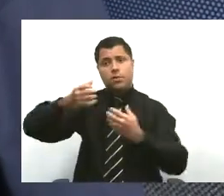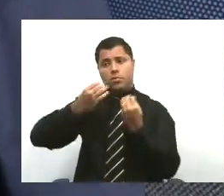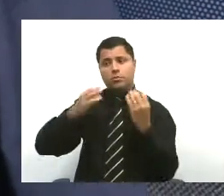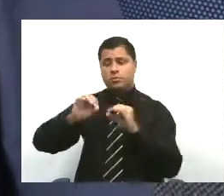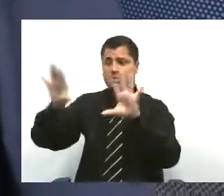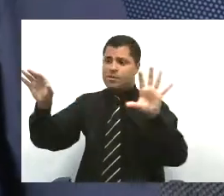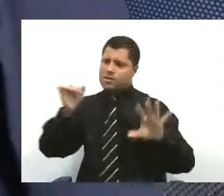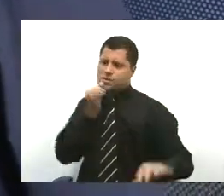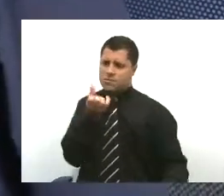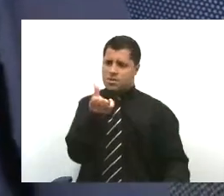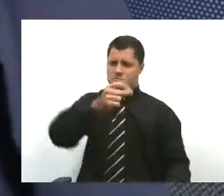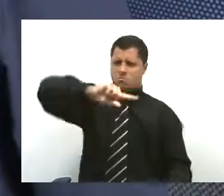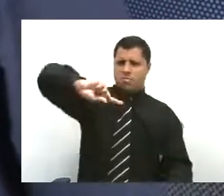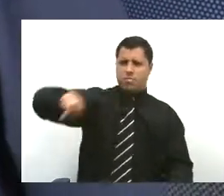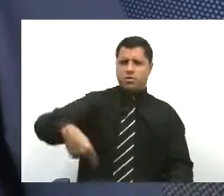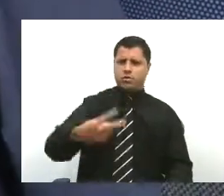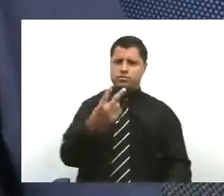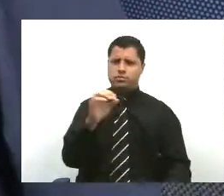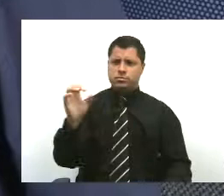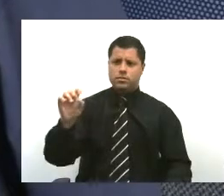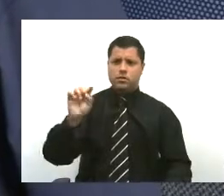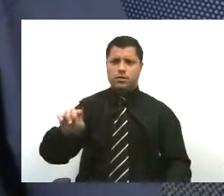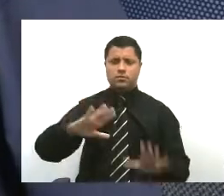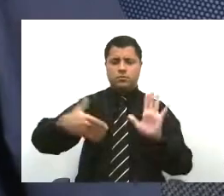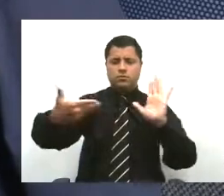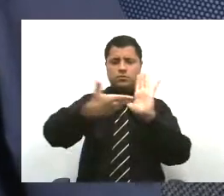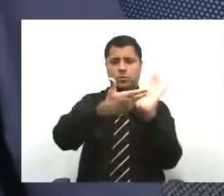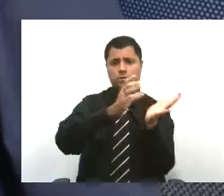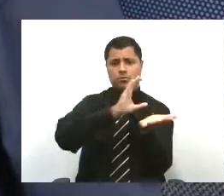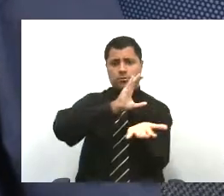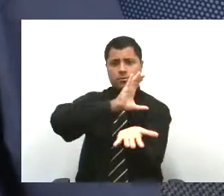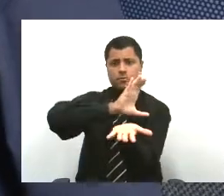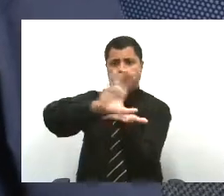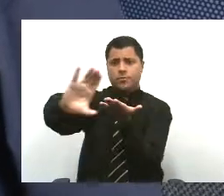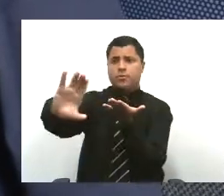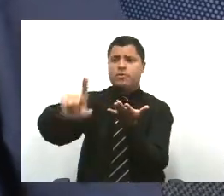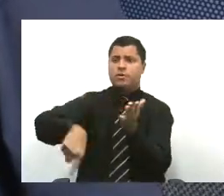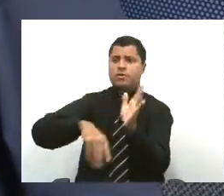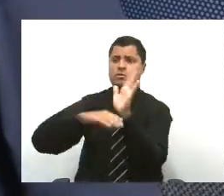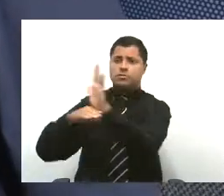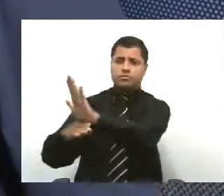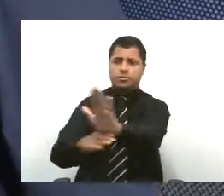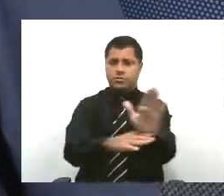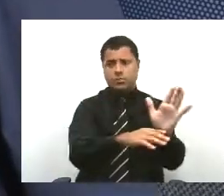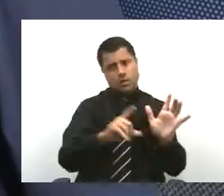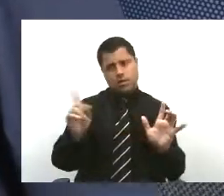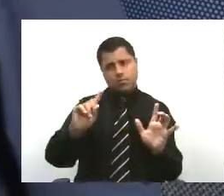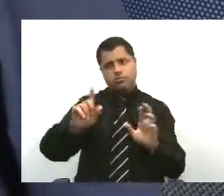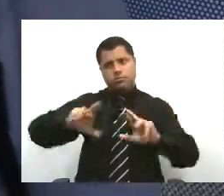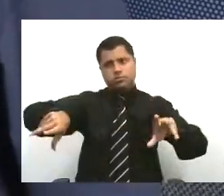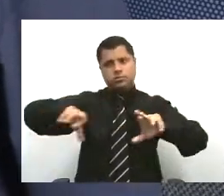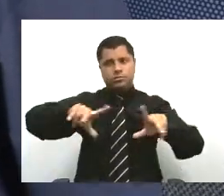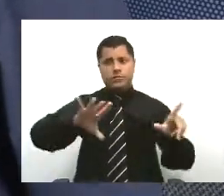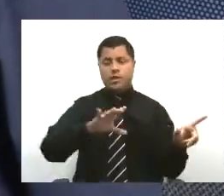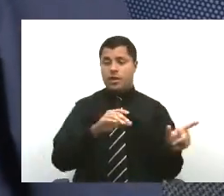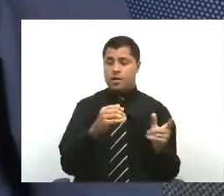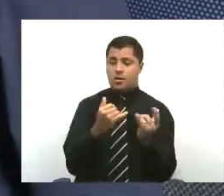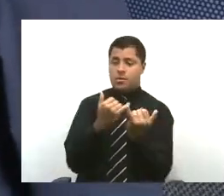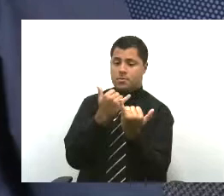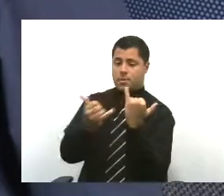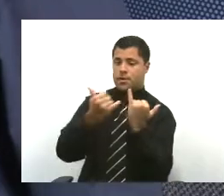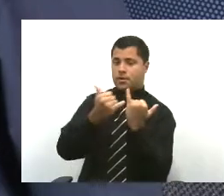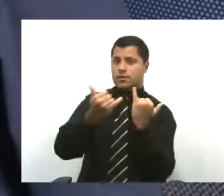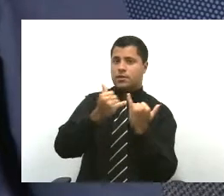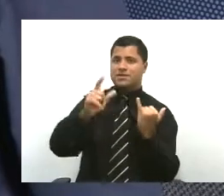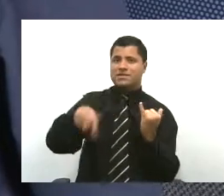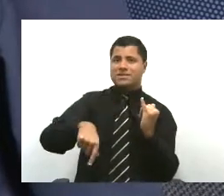6 milhões e 200, acha que tudo vai ser investido, tudo vai ser aplicado. E não é bem assim que funciona o orçamento, né? Um pouco mais da metade do meu orçamento